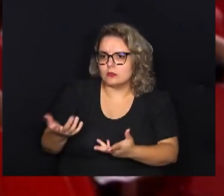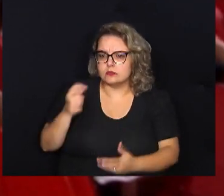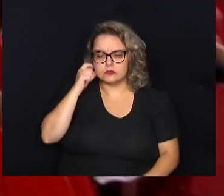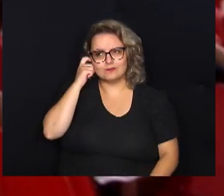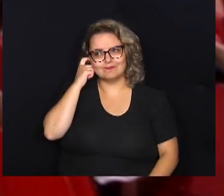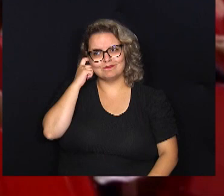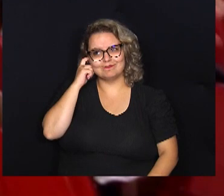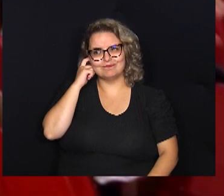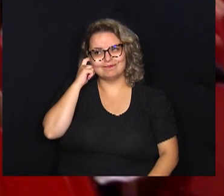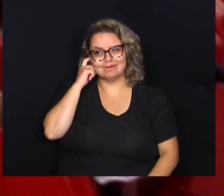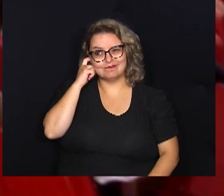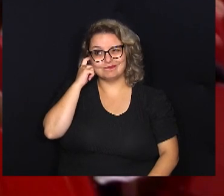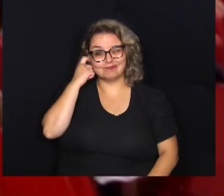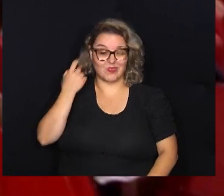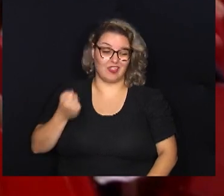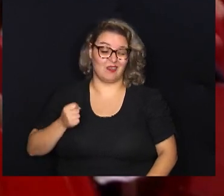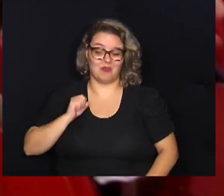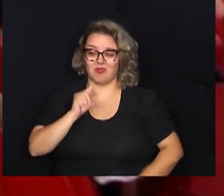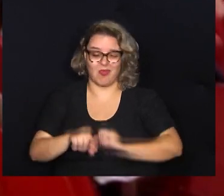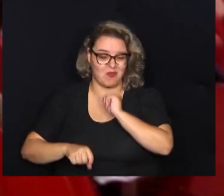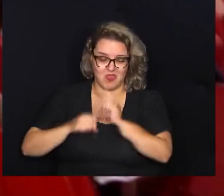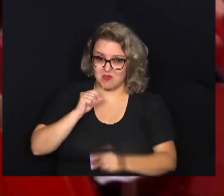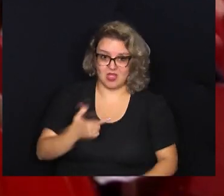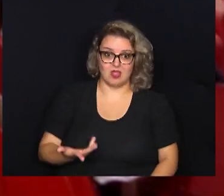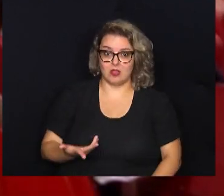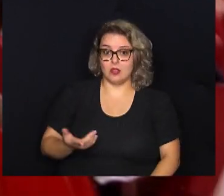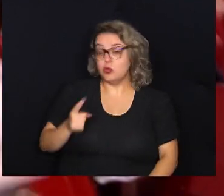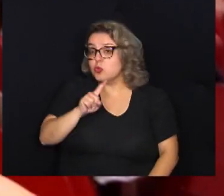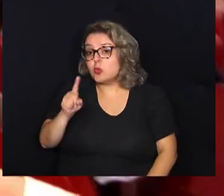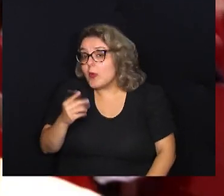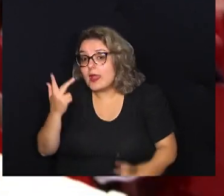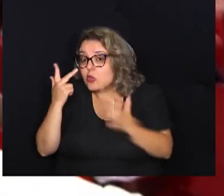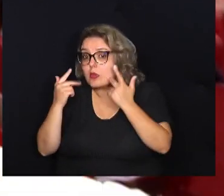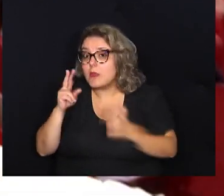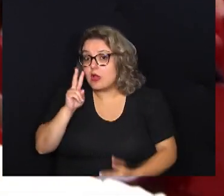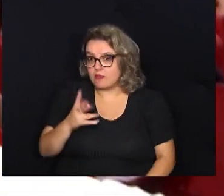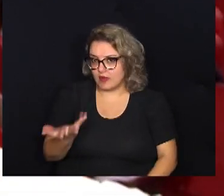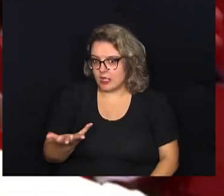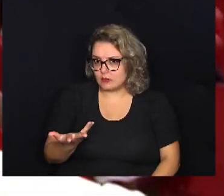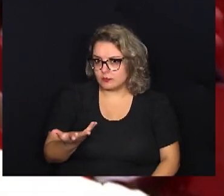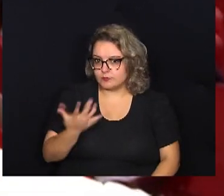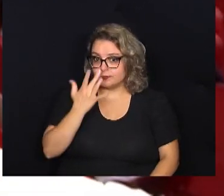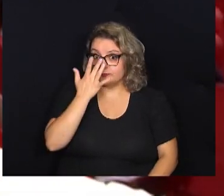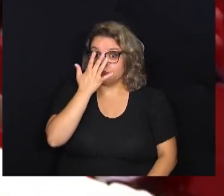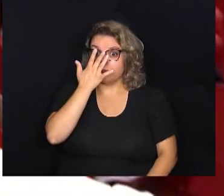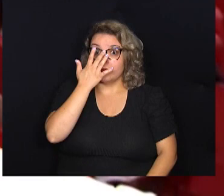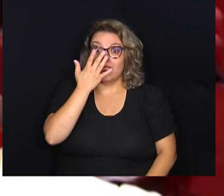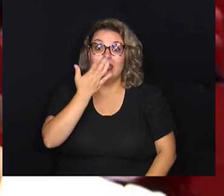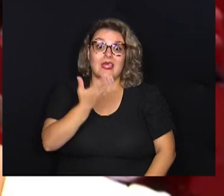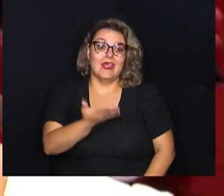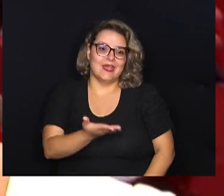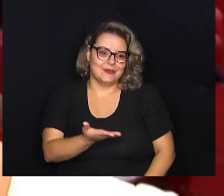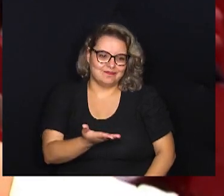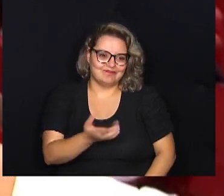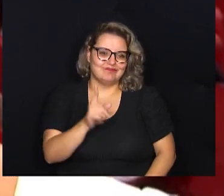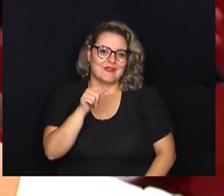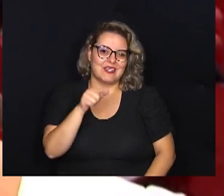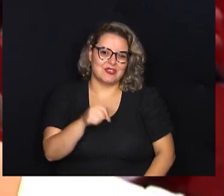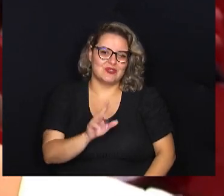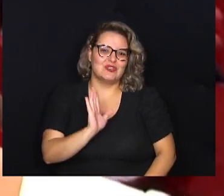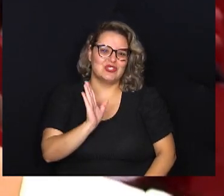falando mal, nem xingando ou depreciando a mulher. Então, isso configura já a